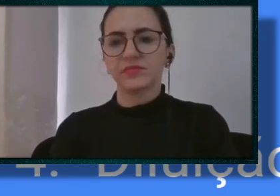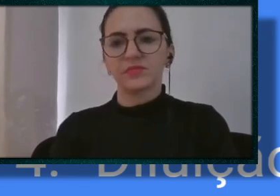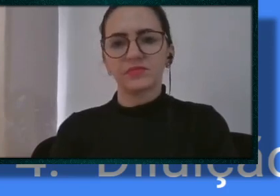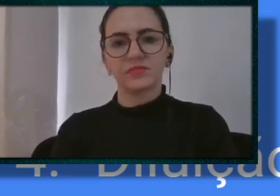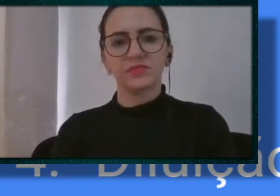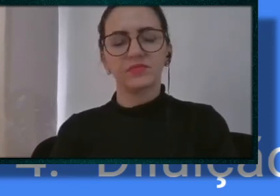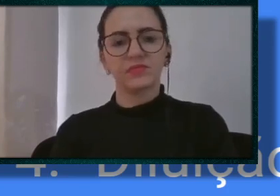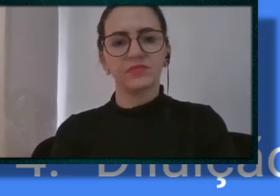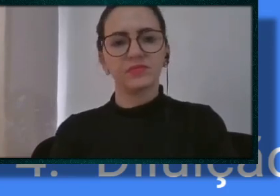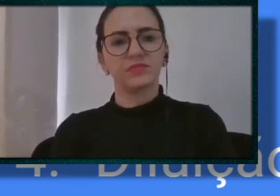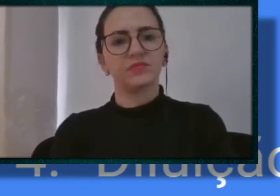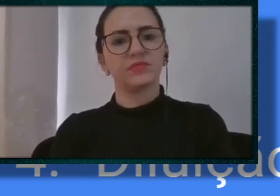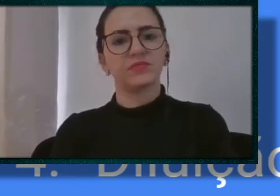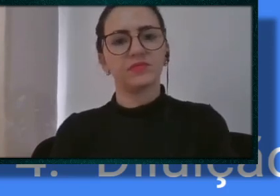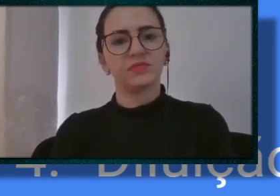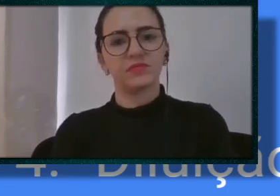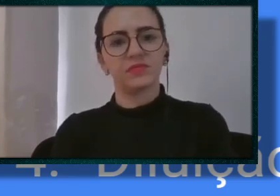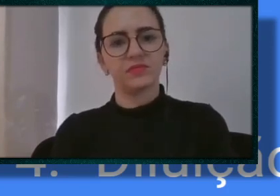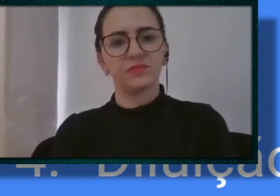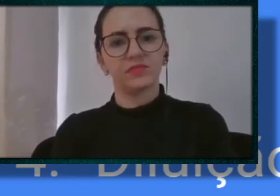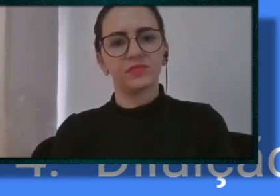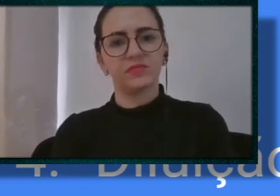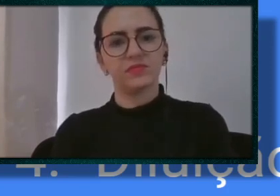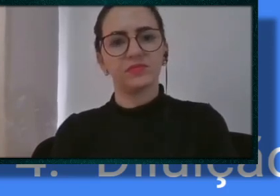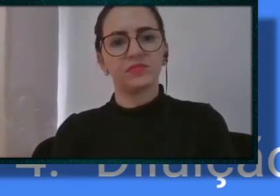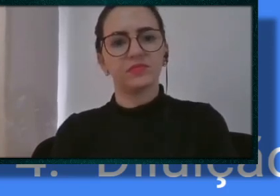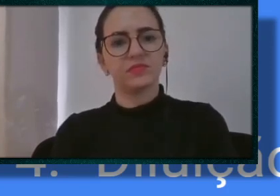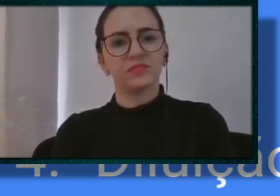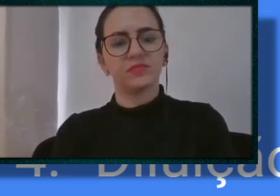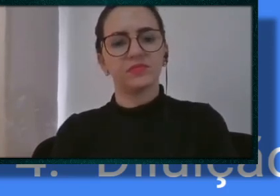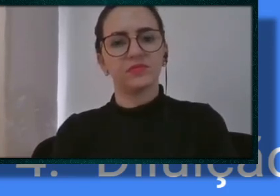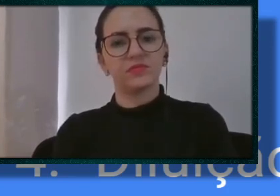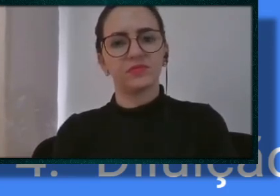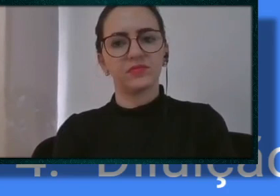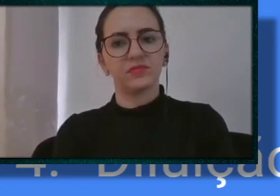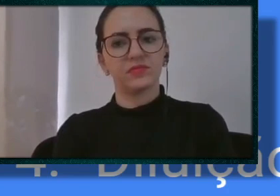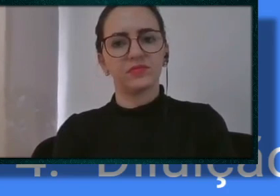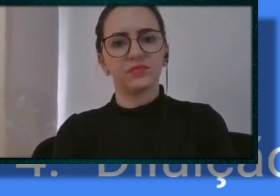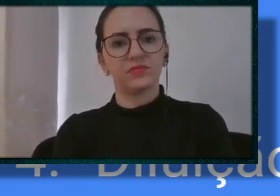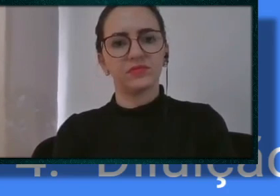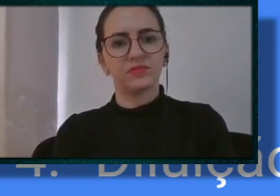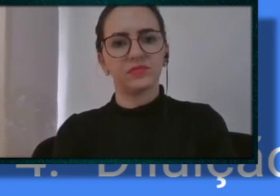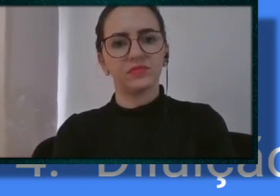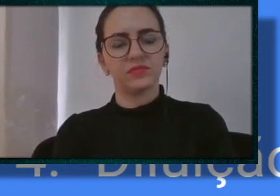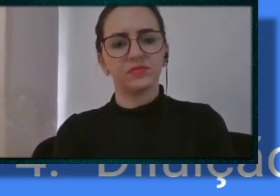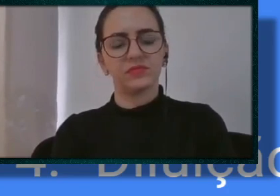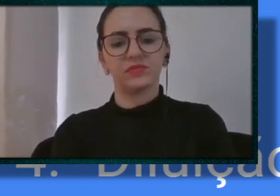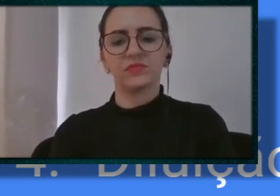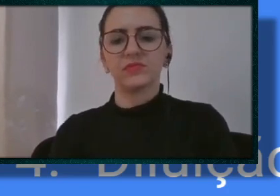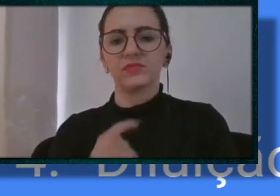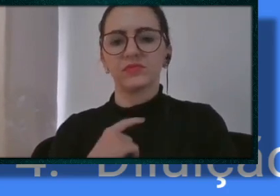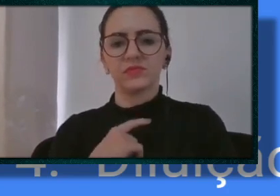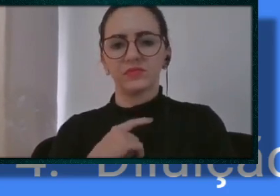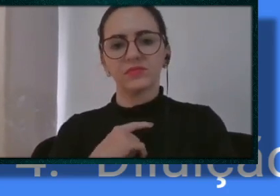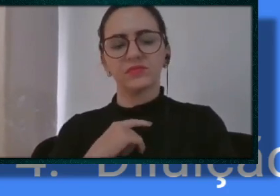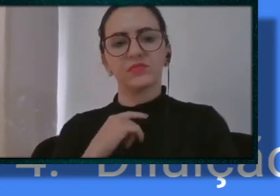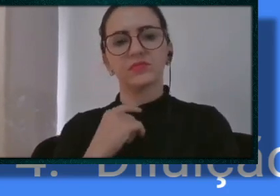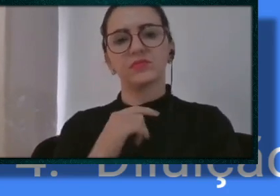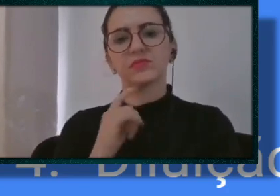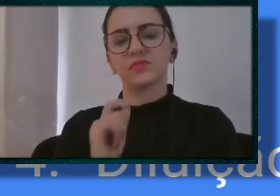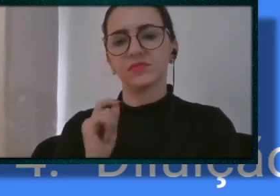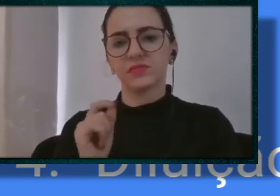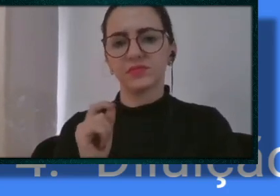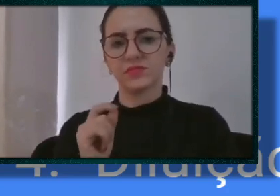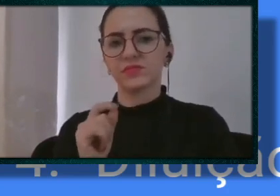solutos diferentes que não reagem, eu tenho que simplesmente fazer a relação para as duas soluções. Vocês